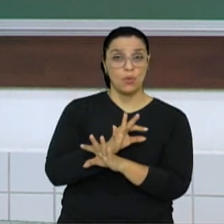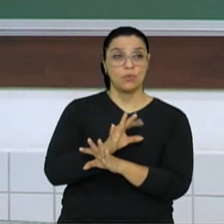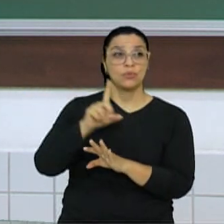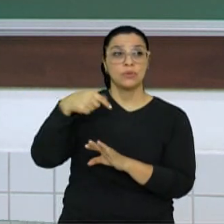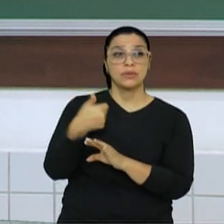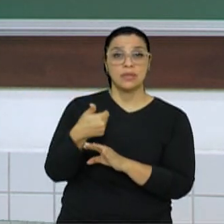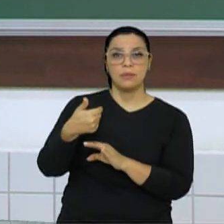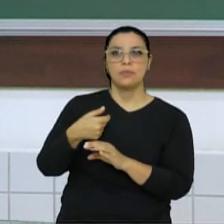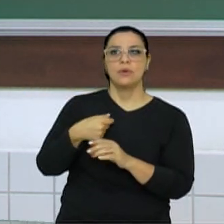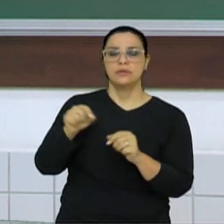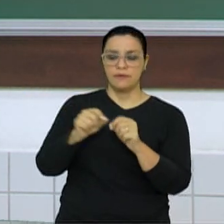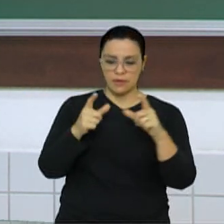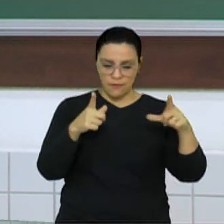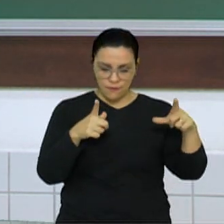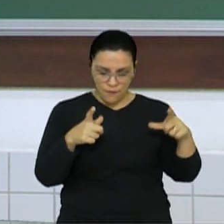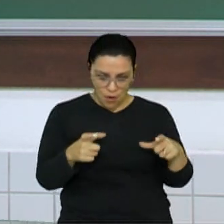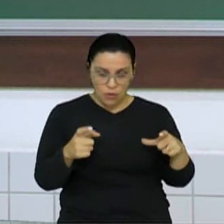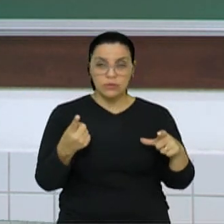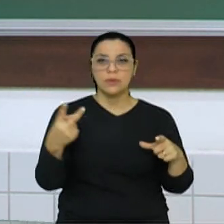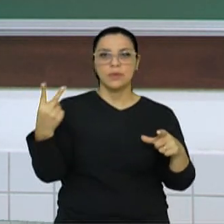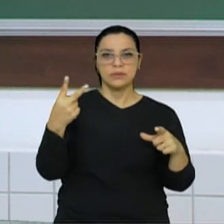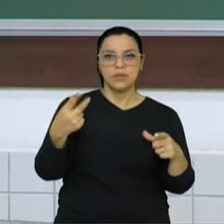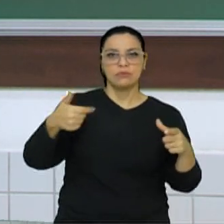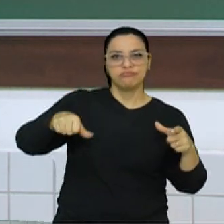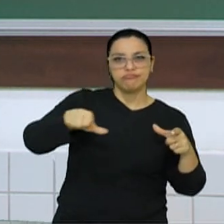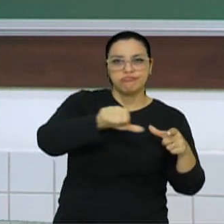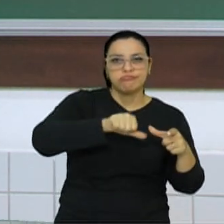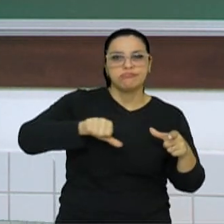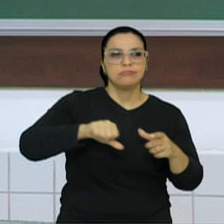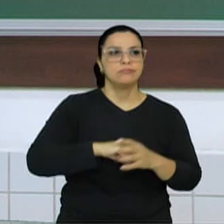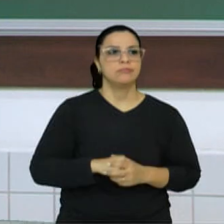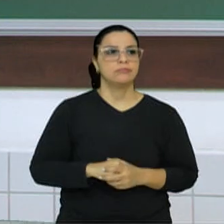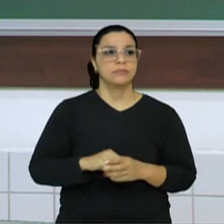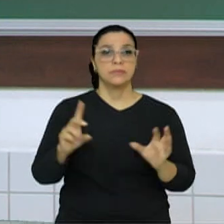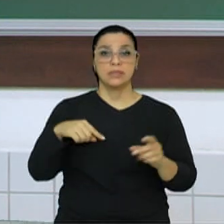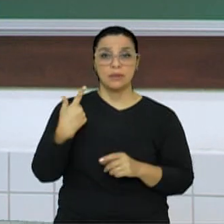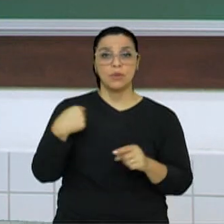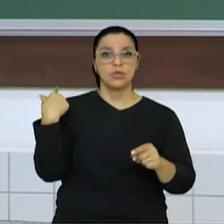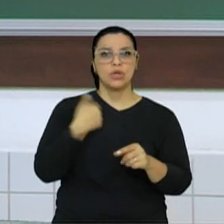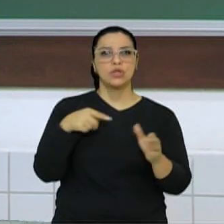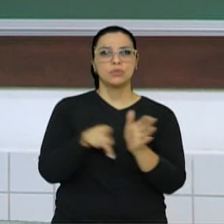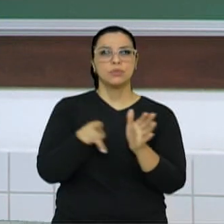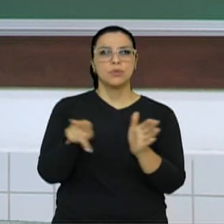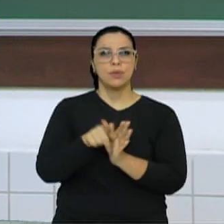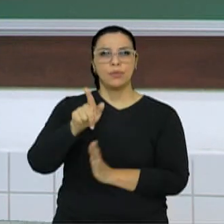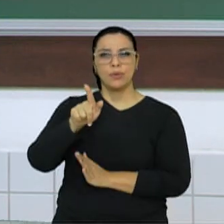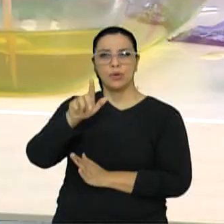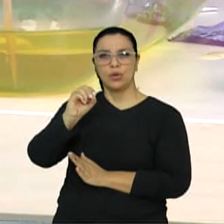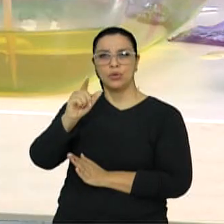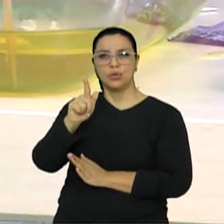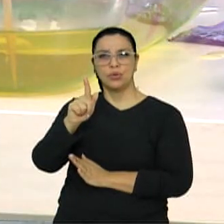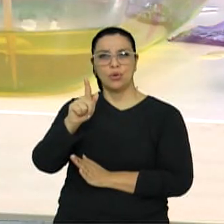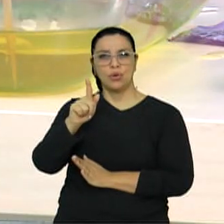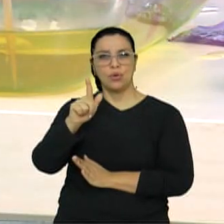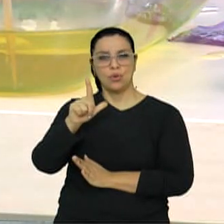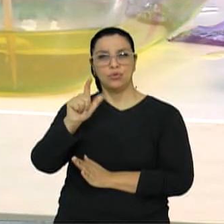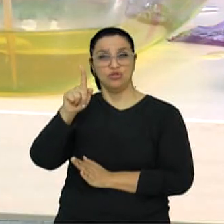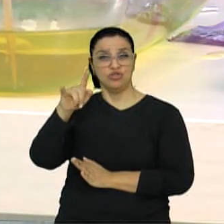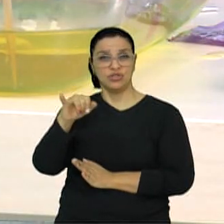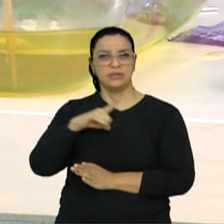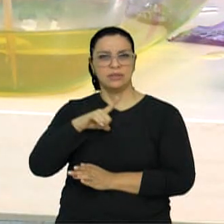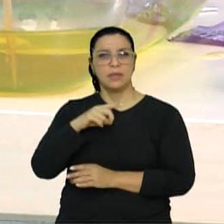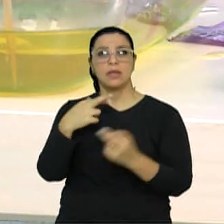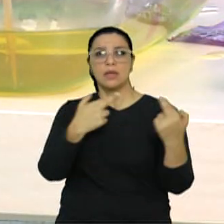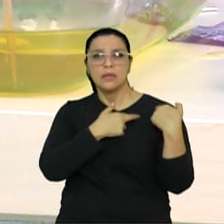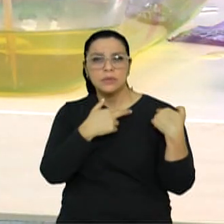de colocar a segunda parte do líquido ali em cima, tá? Depois nós temos o complexo golgiense, né, que é responsável